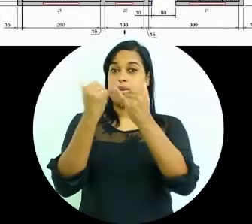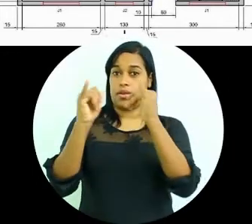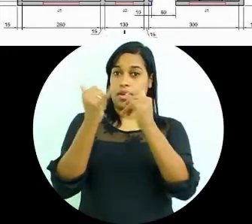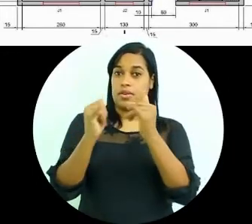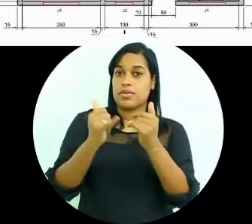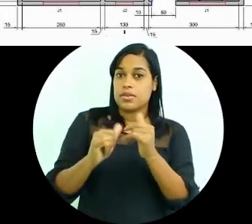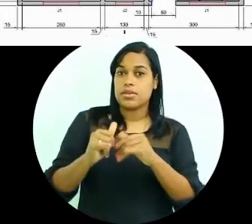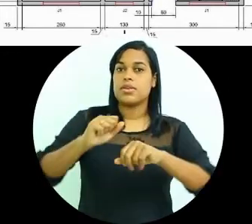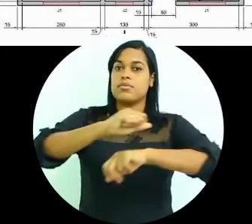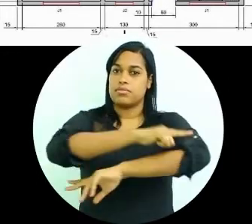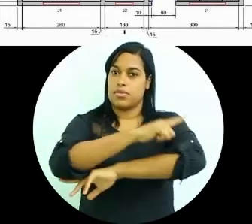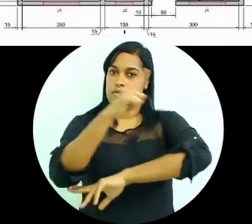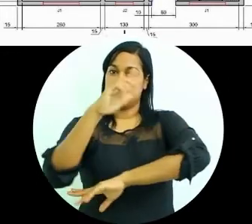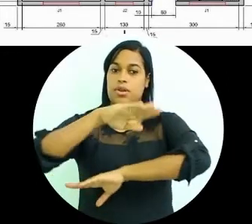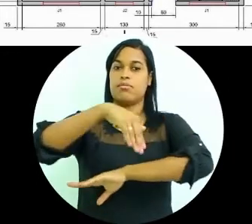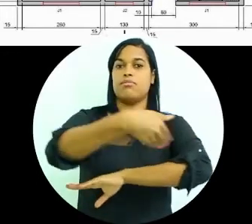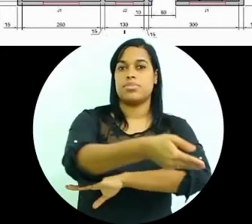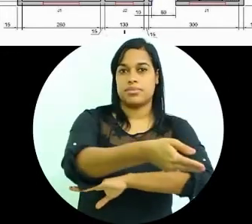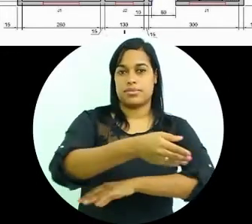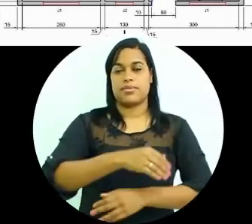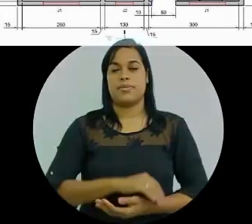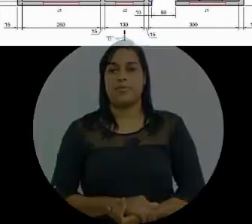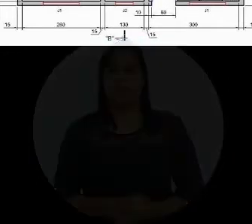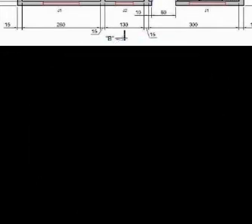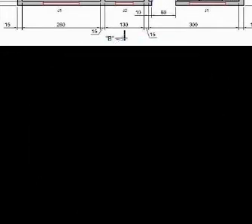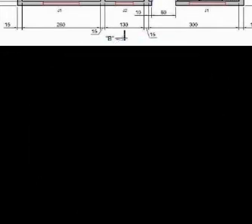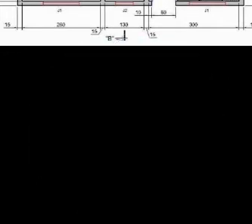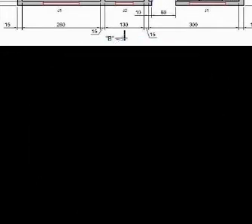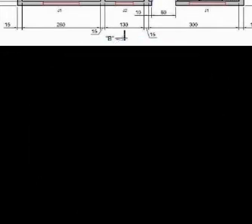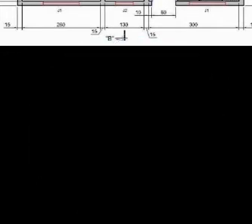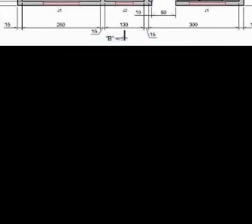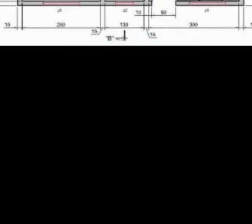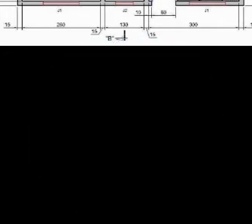para criar as linhas externas da janela.